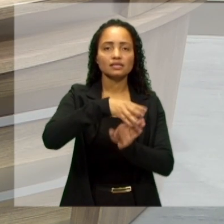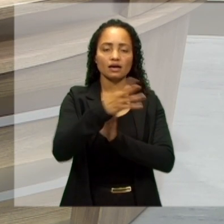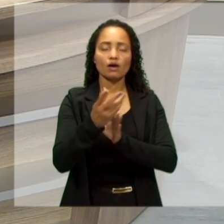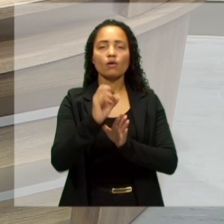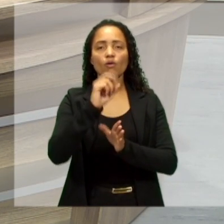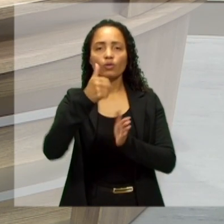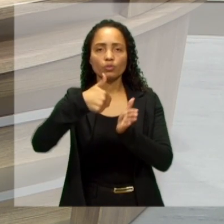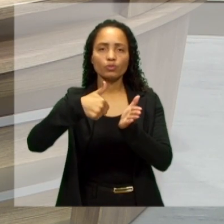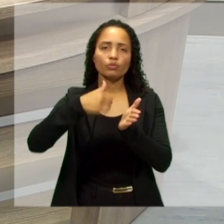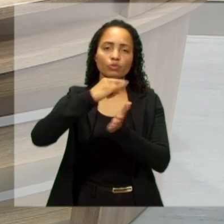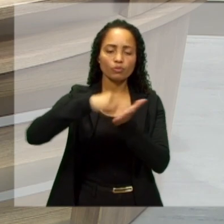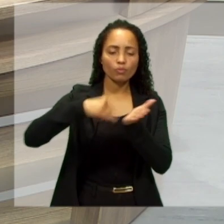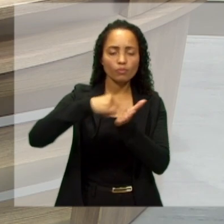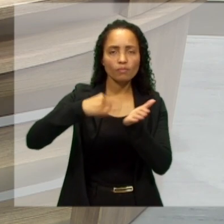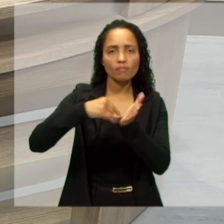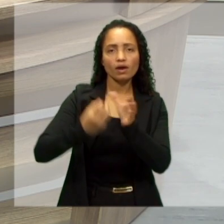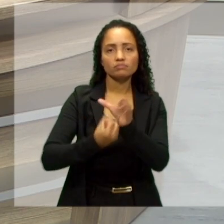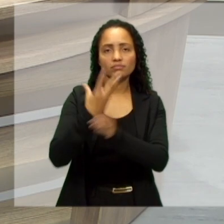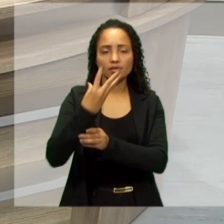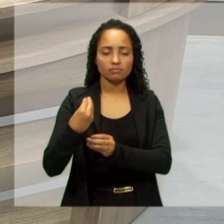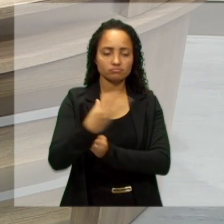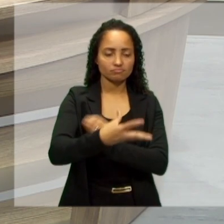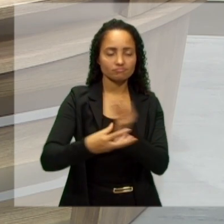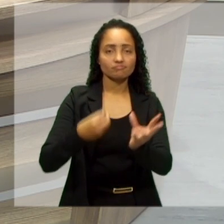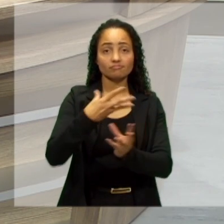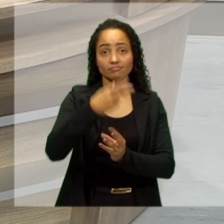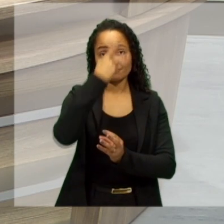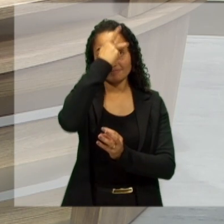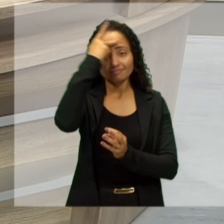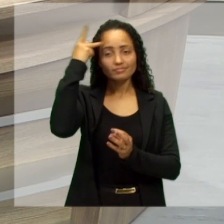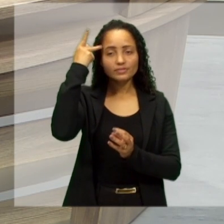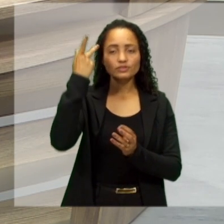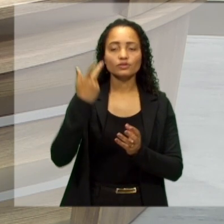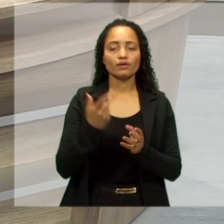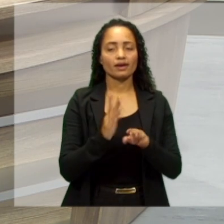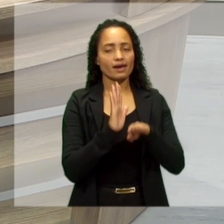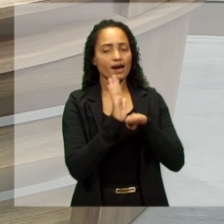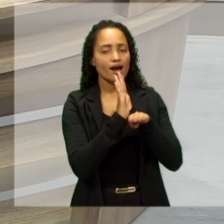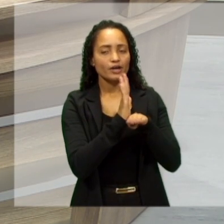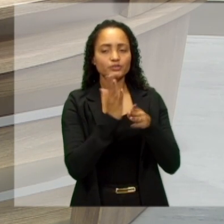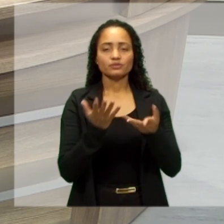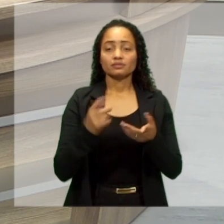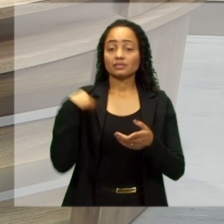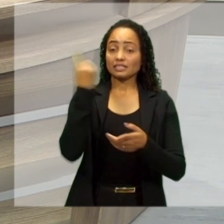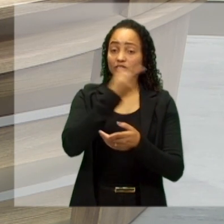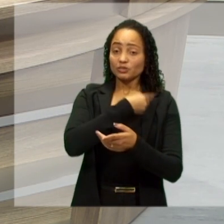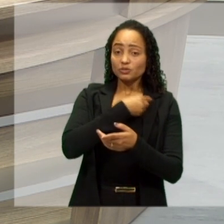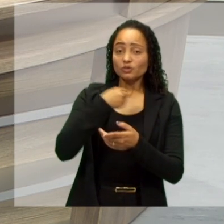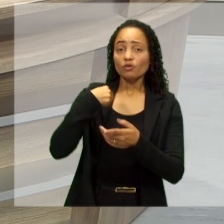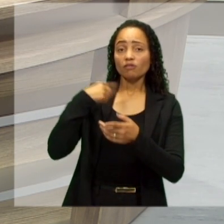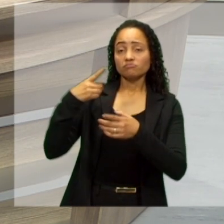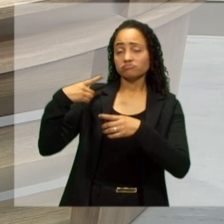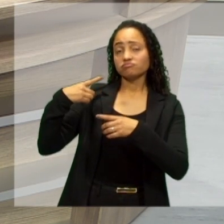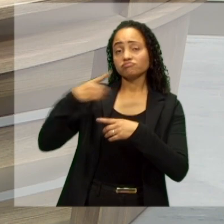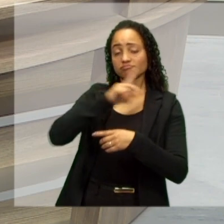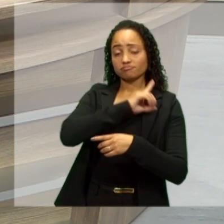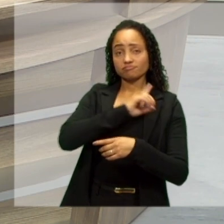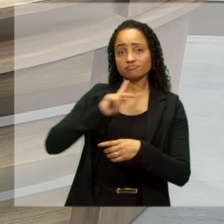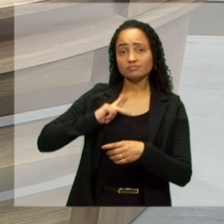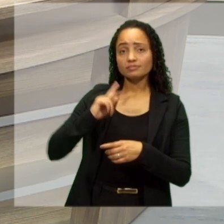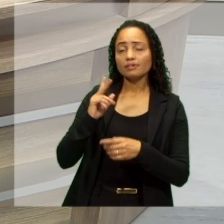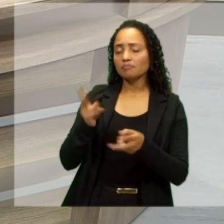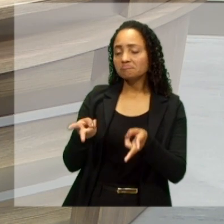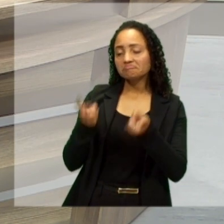documentos, resolva pontualmente uma demanda que não está sendo vista pela Defensoria Pública, ou por não estar presente, ou por